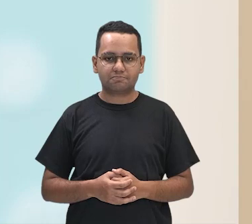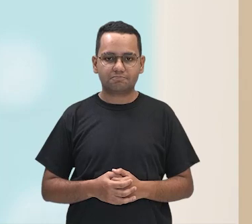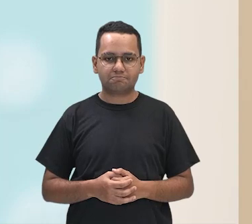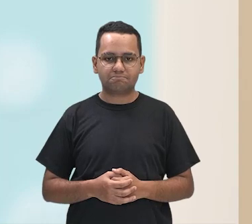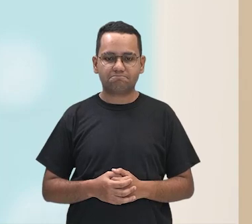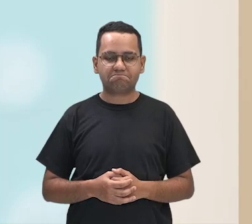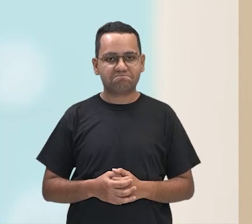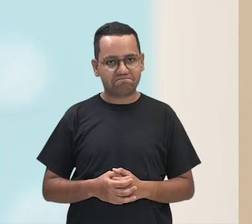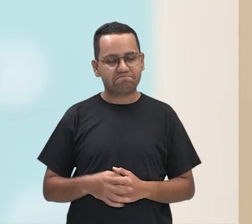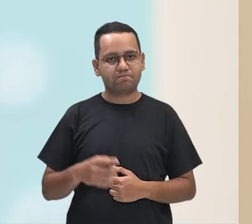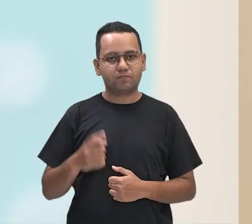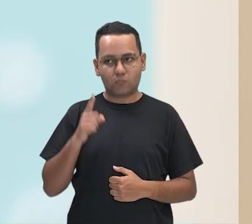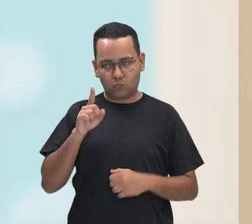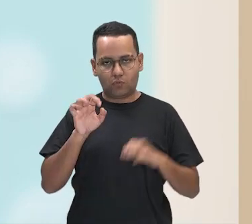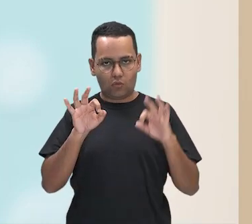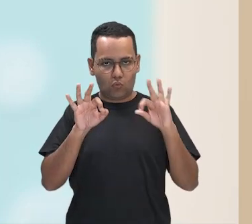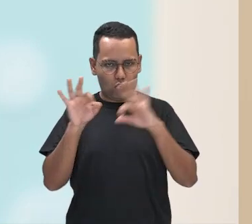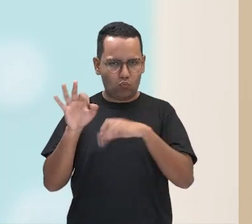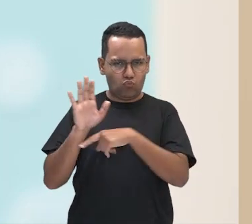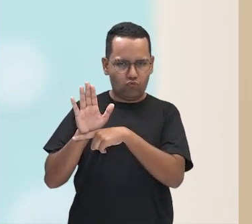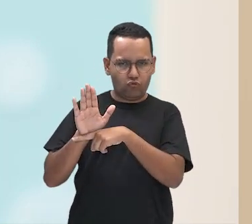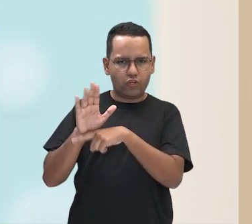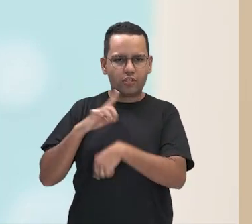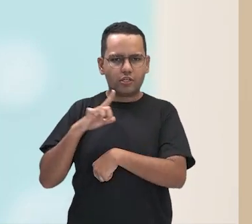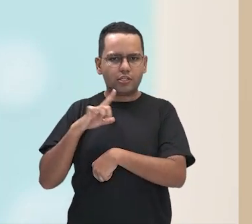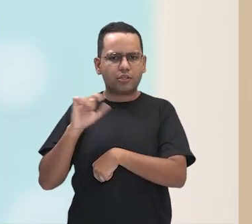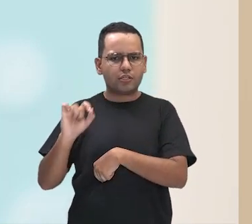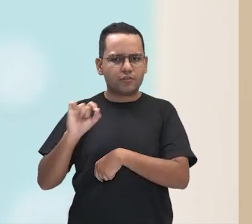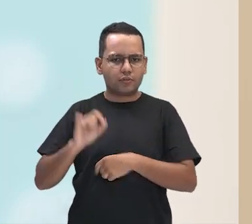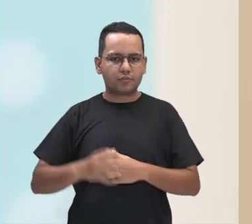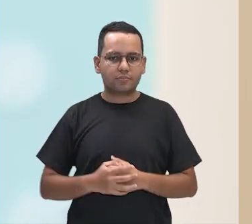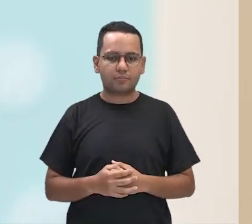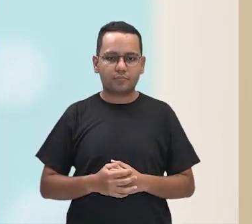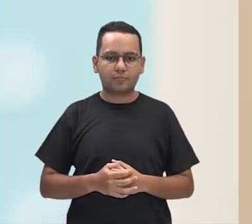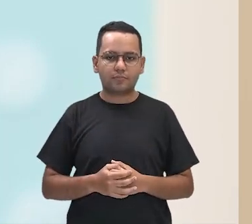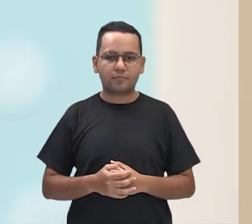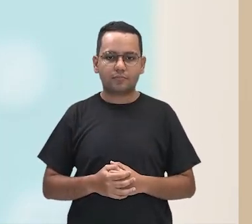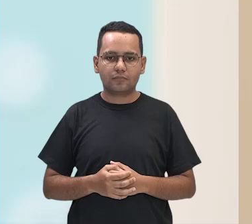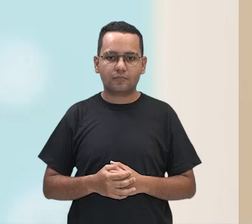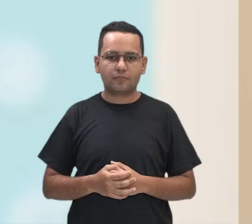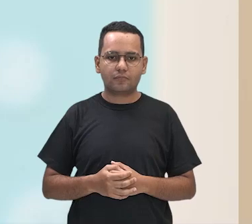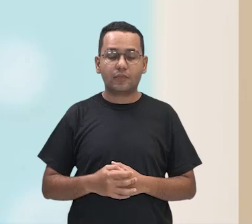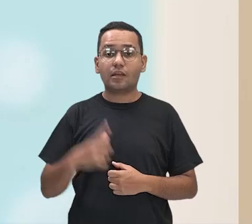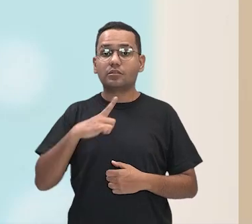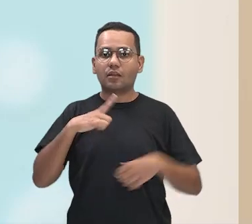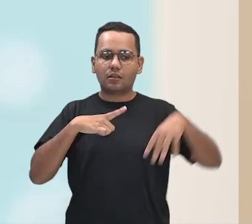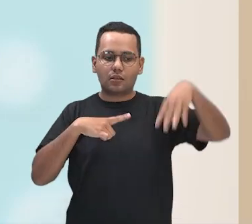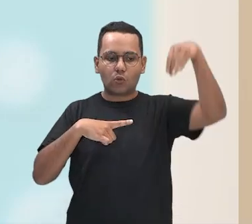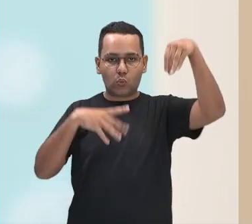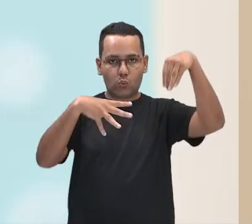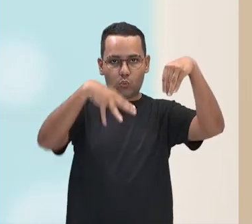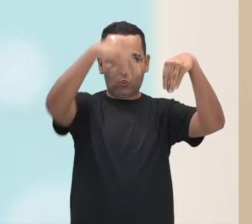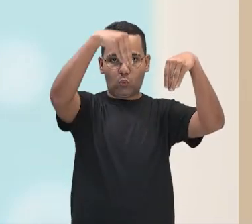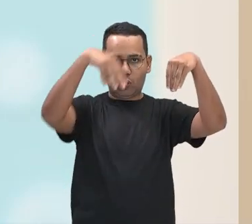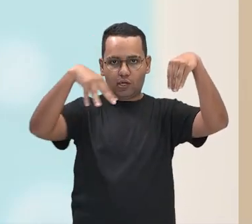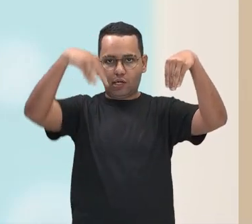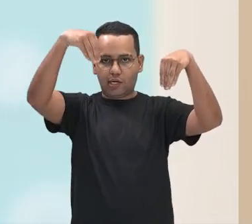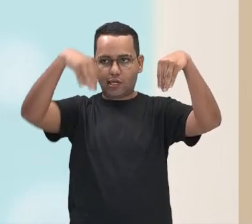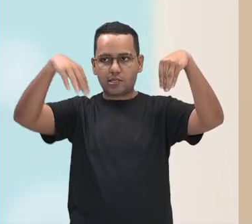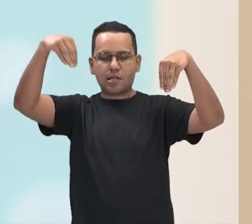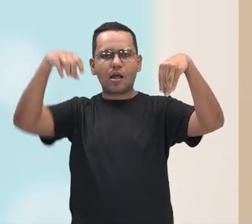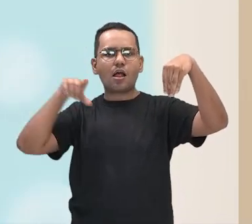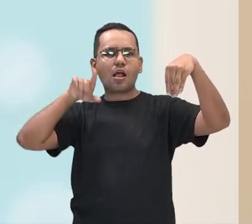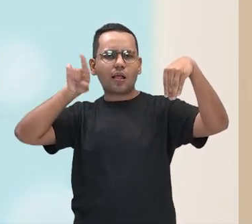Nesse vídeo que a gente assistiu, tinha a projeção do videomapping, por exemplo, no Castelo das Princesas, que está lá na Disney,